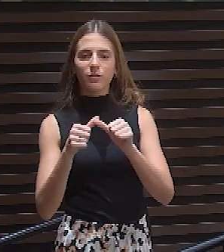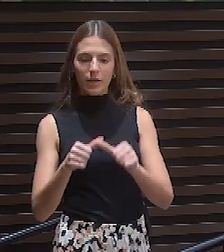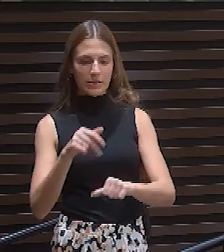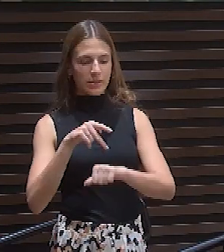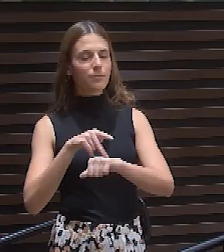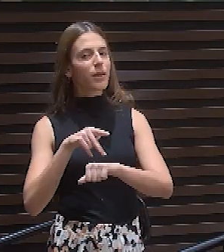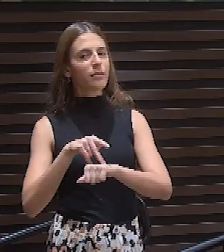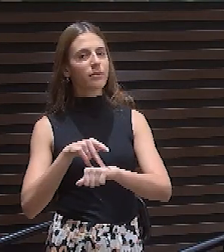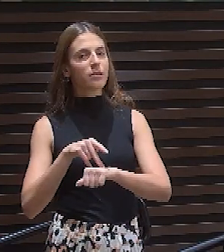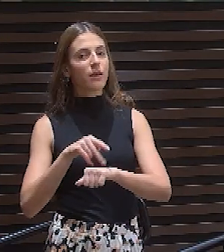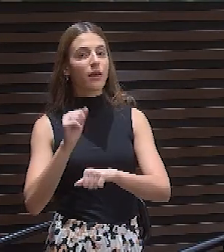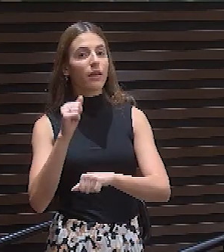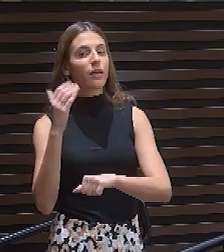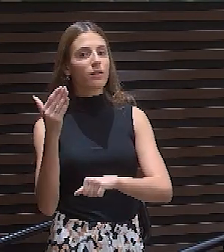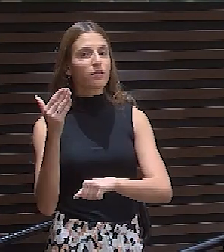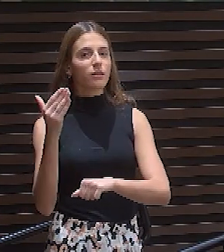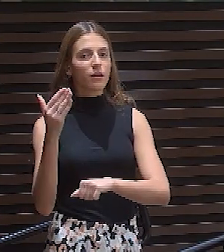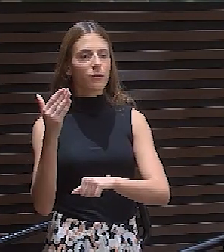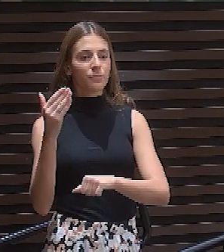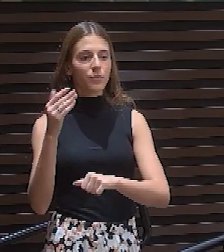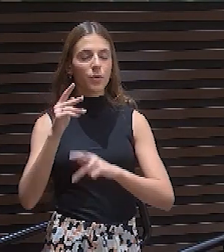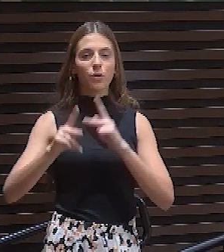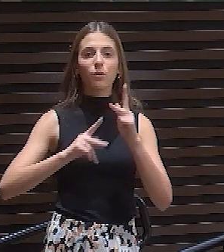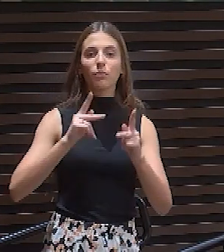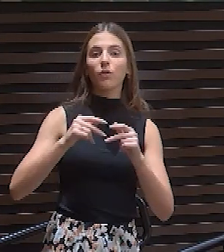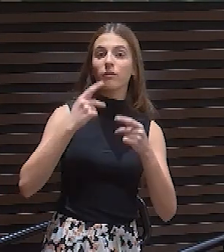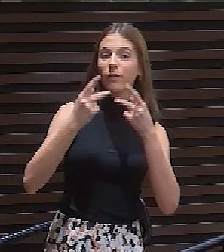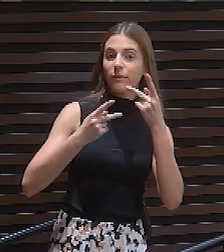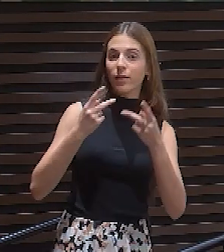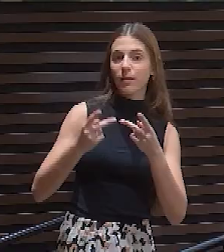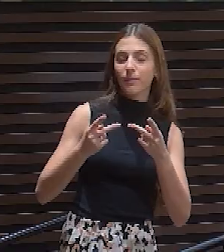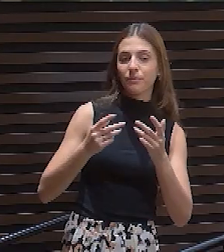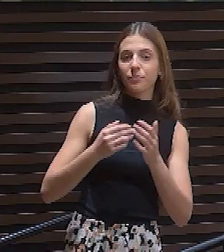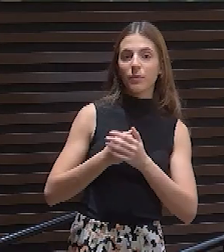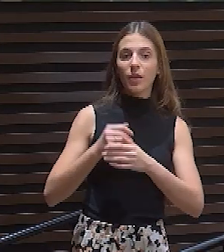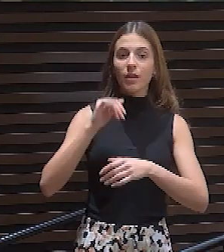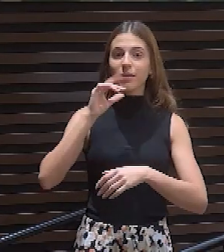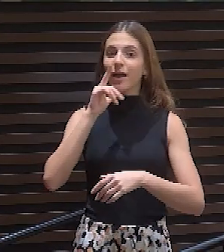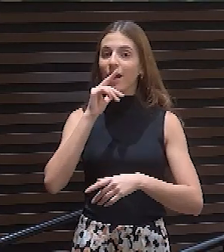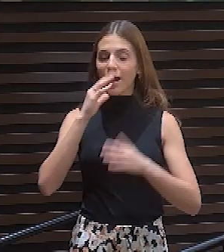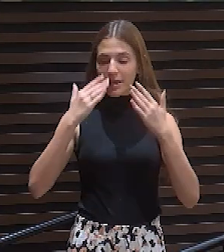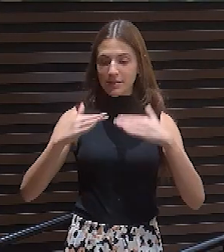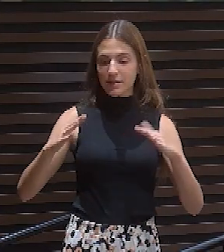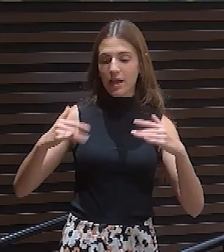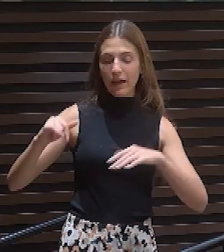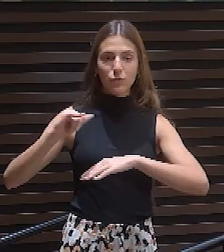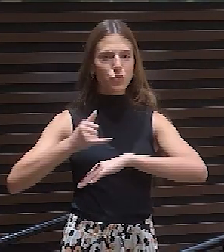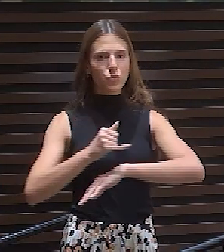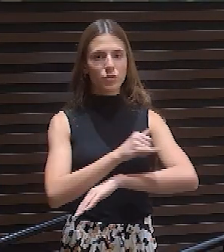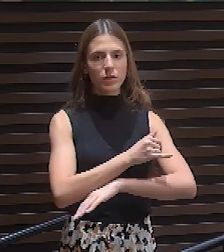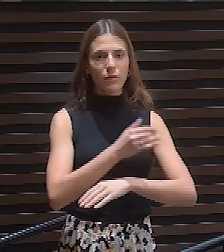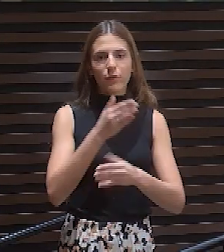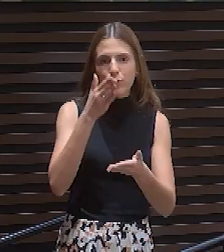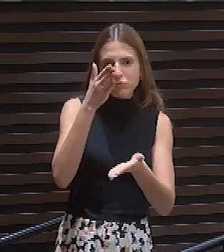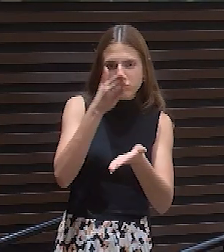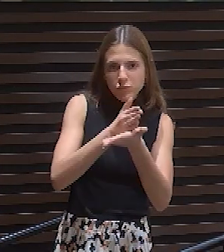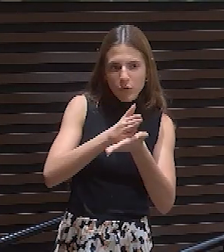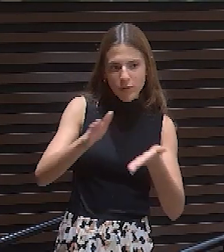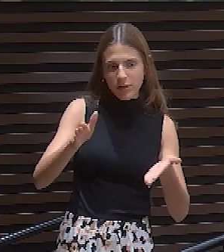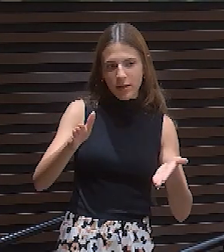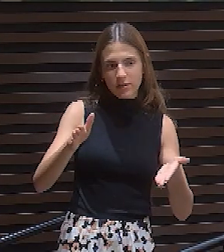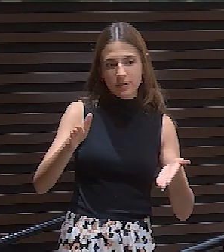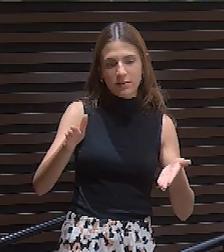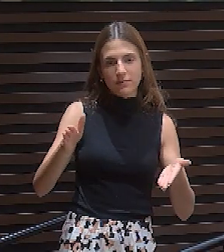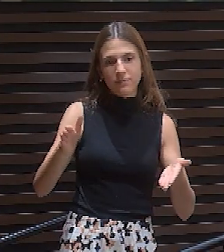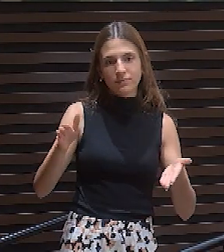pedras? Então lhes direis que as águas do Jordão foram cortadas